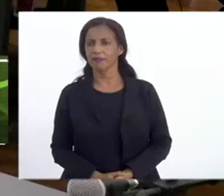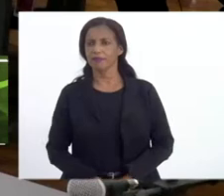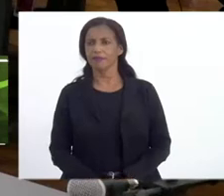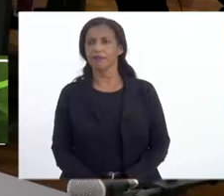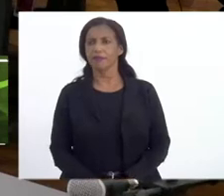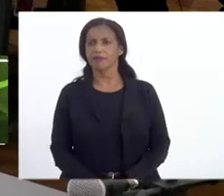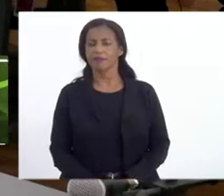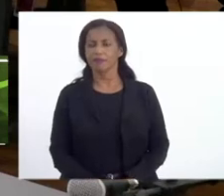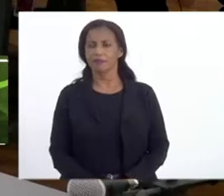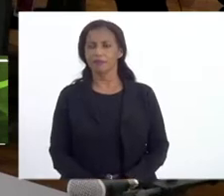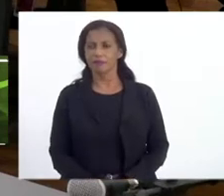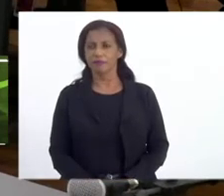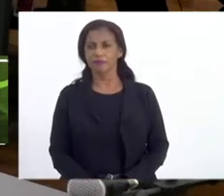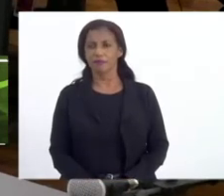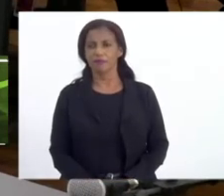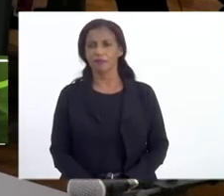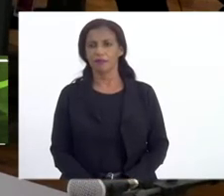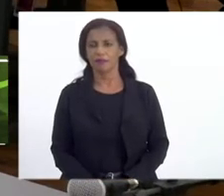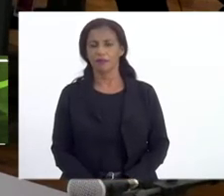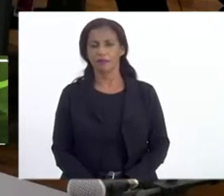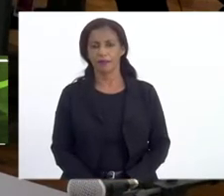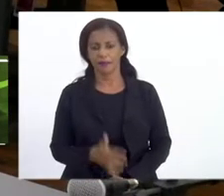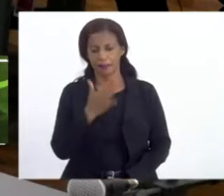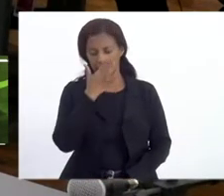É apenas uma... Não sei se